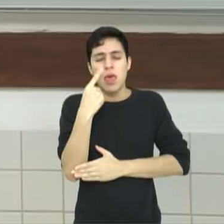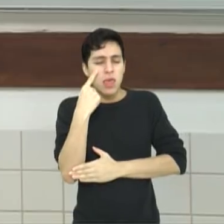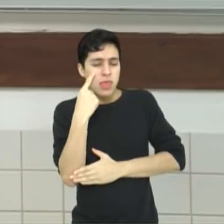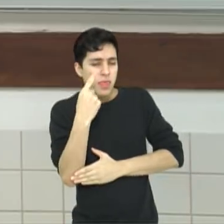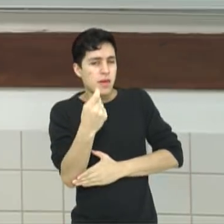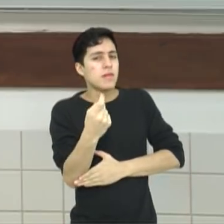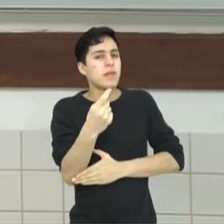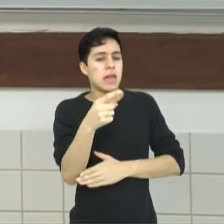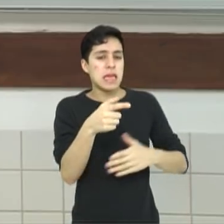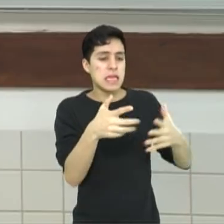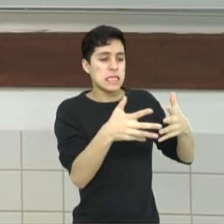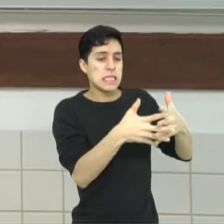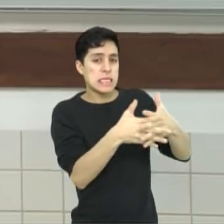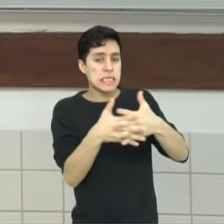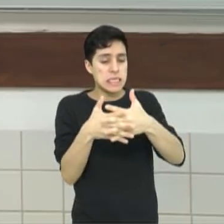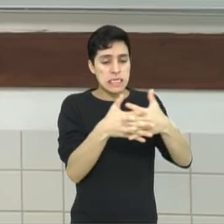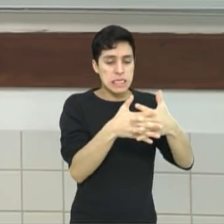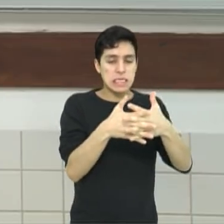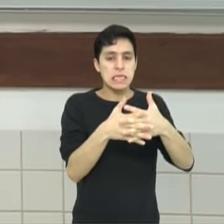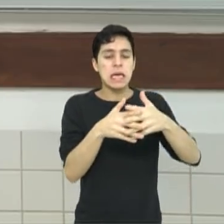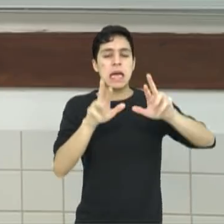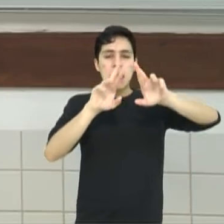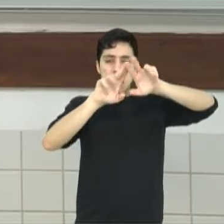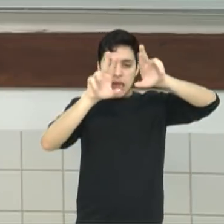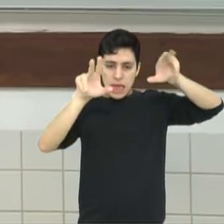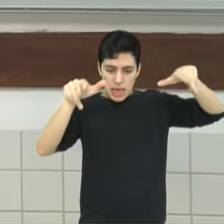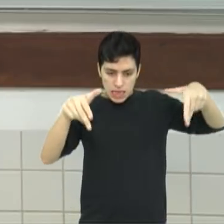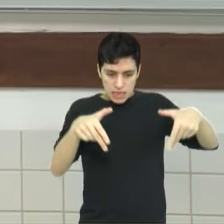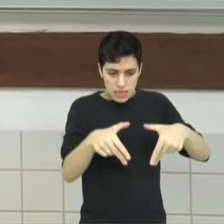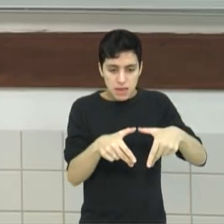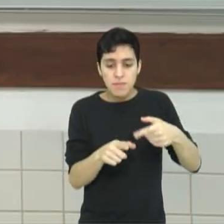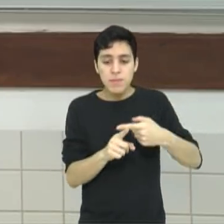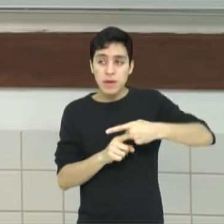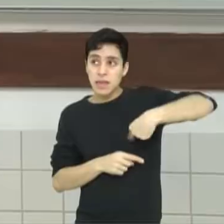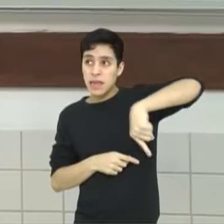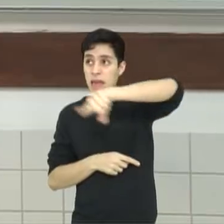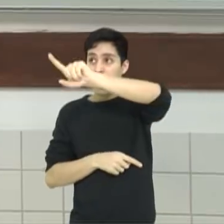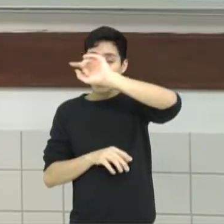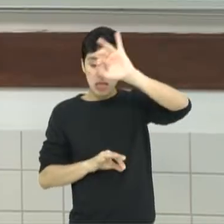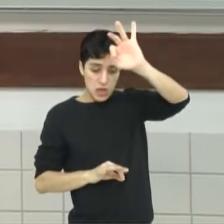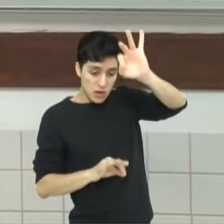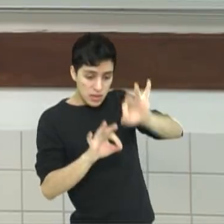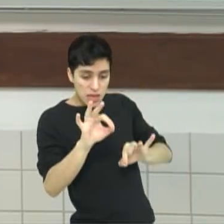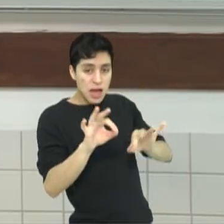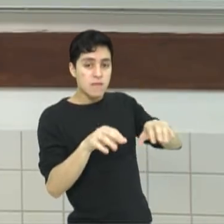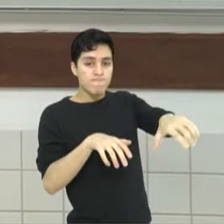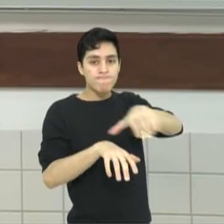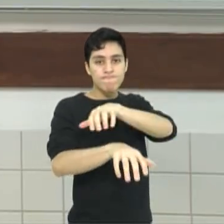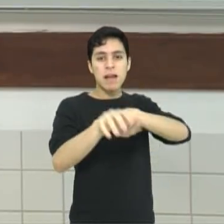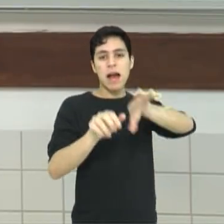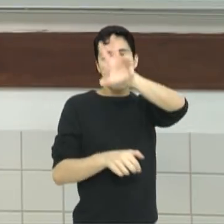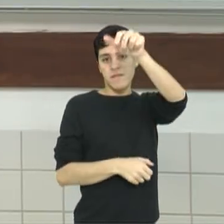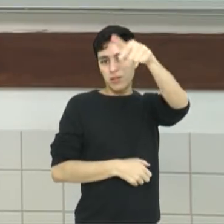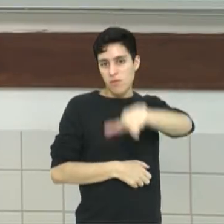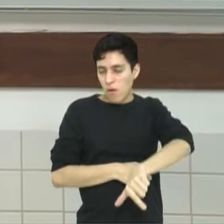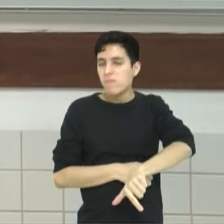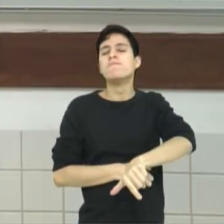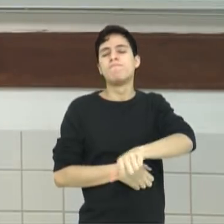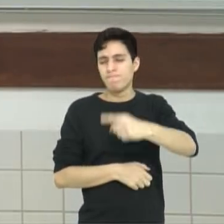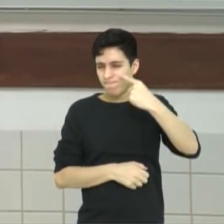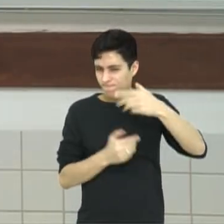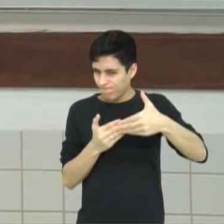intitulada conflitos étnicos, por causa do remapeamento das fronteiras africanas. Não percam próximas